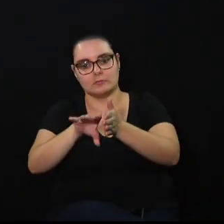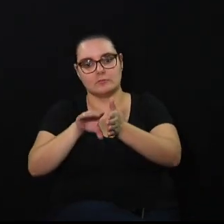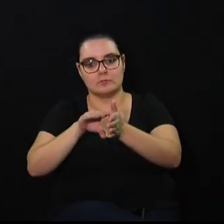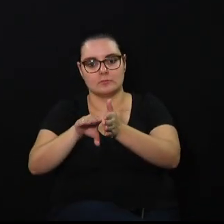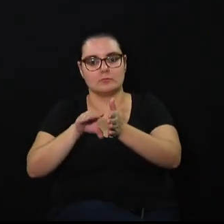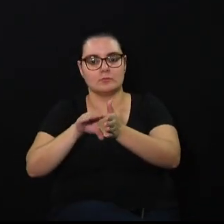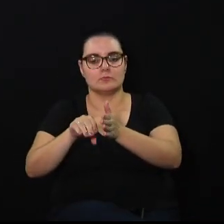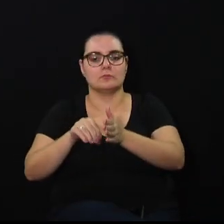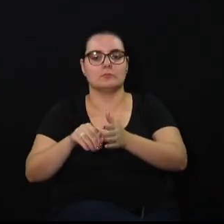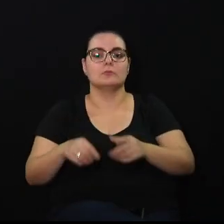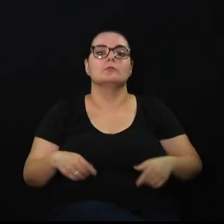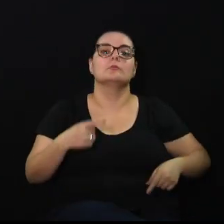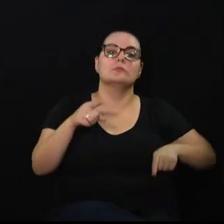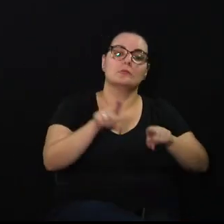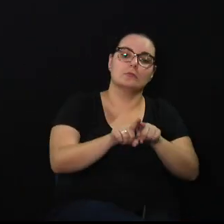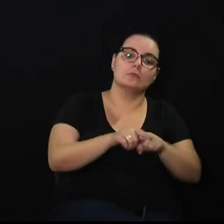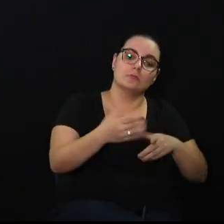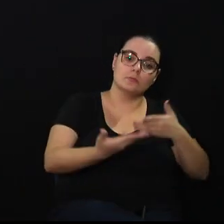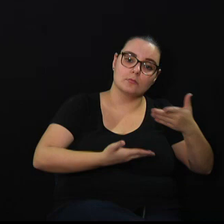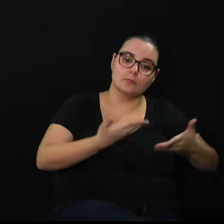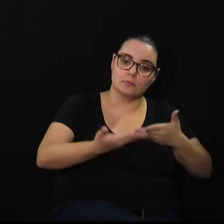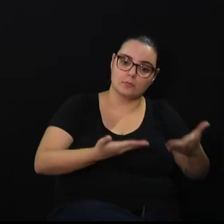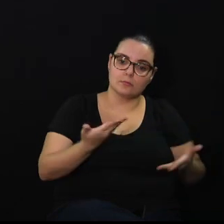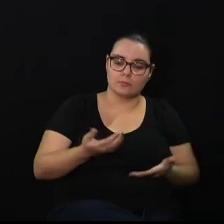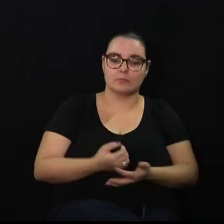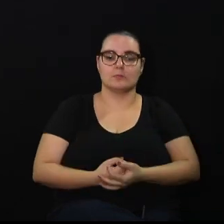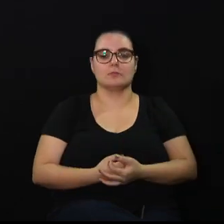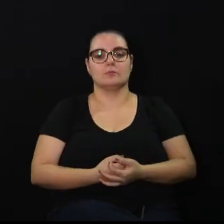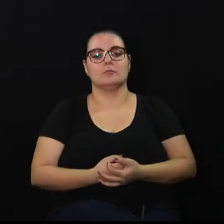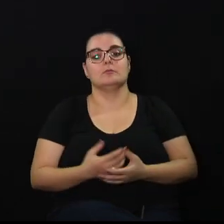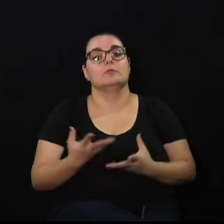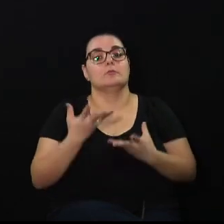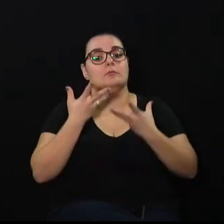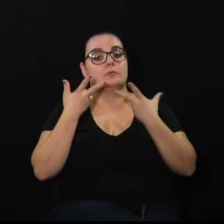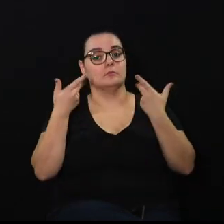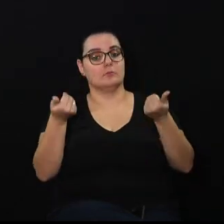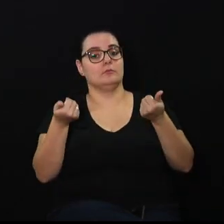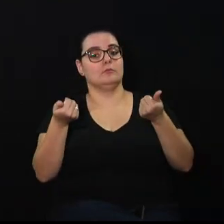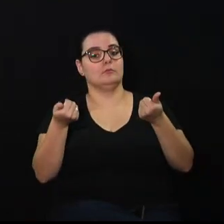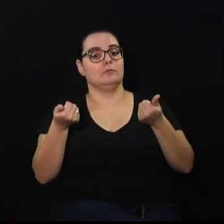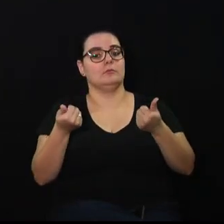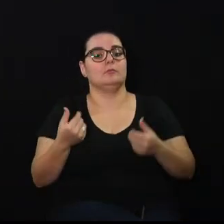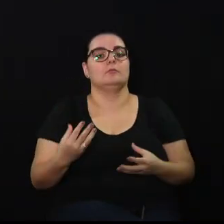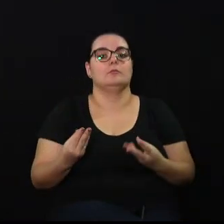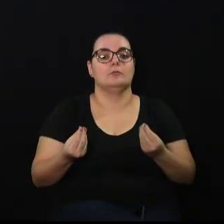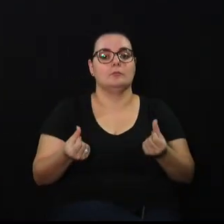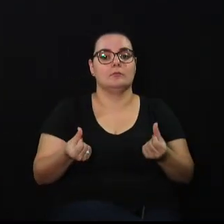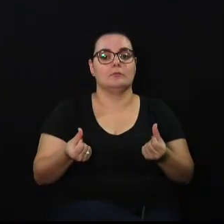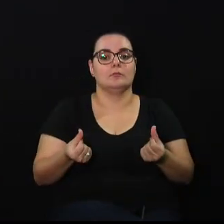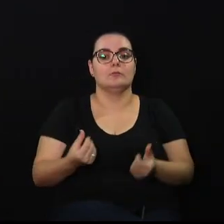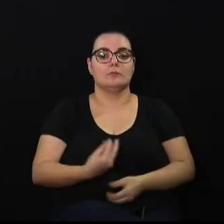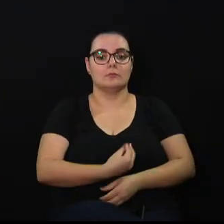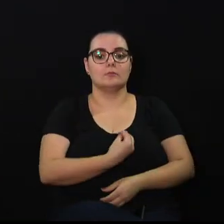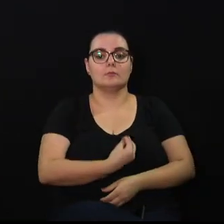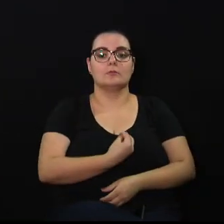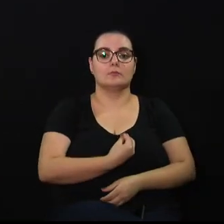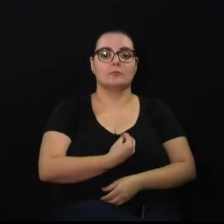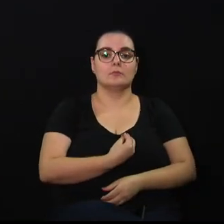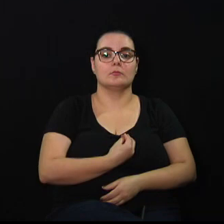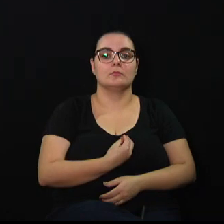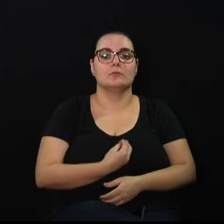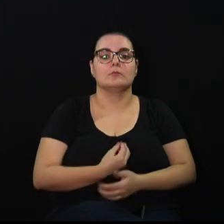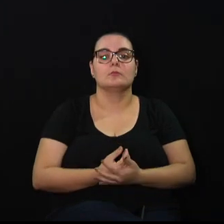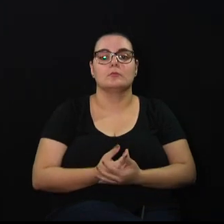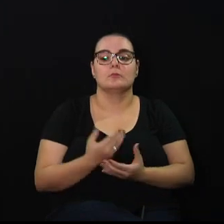prestação de serviço que vai melhorar a qualidade de vida desses pacientes desses usuários é envolve o processo de tomada